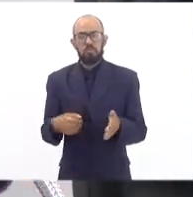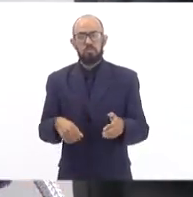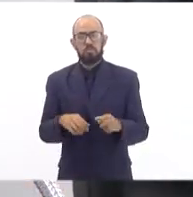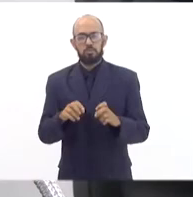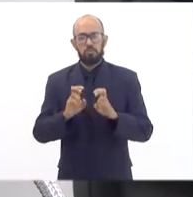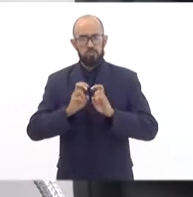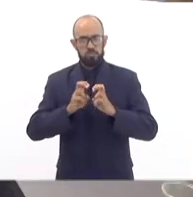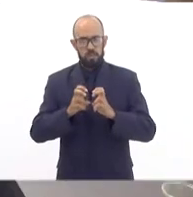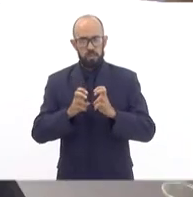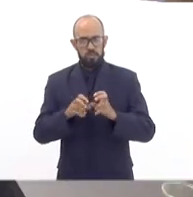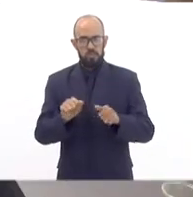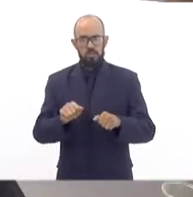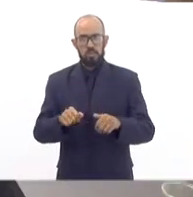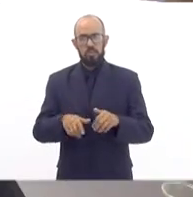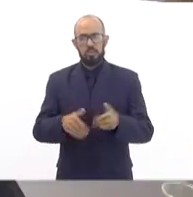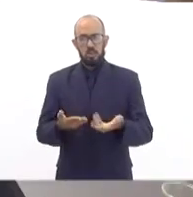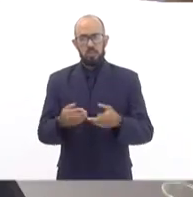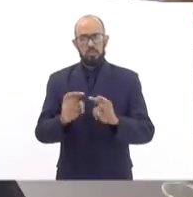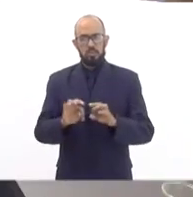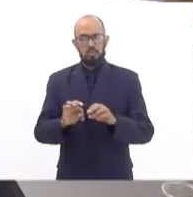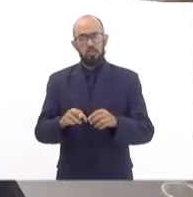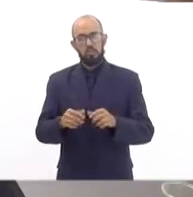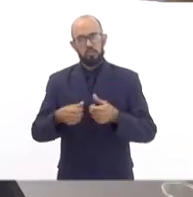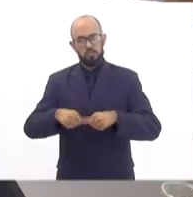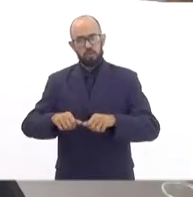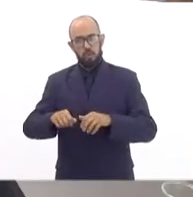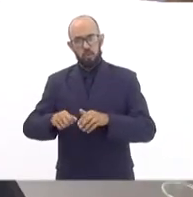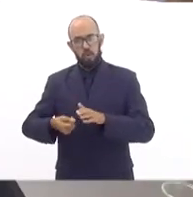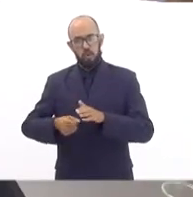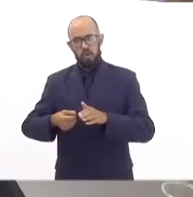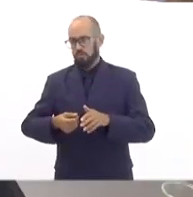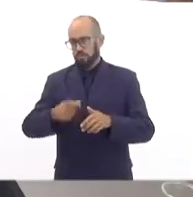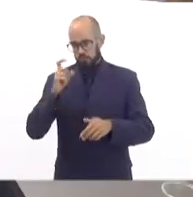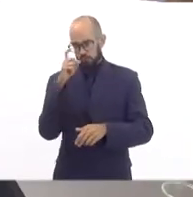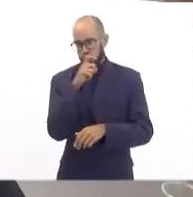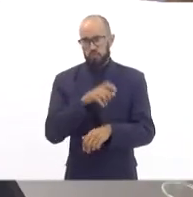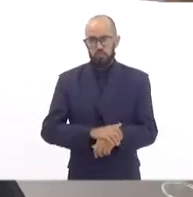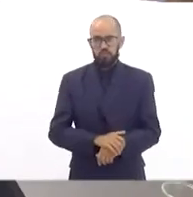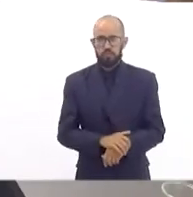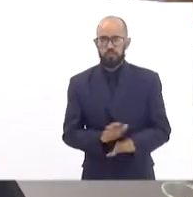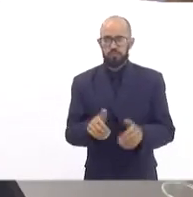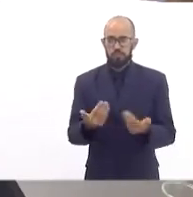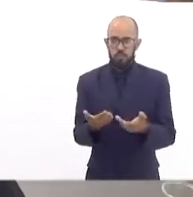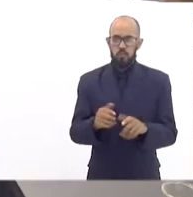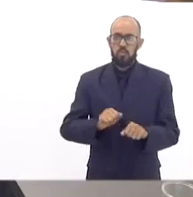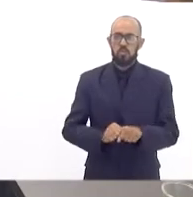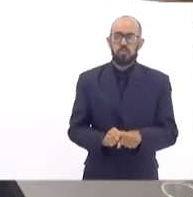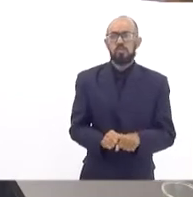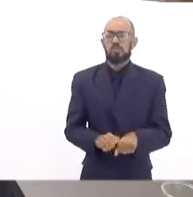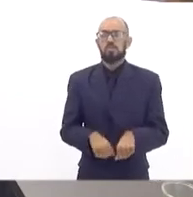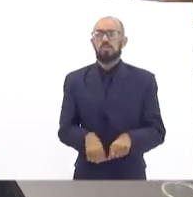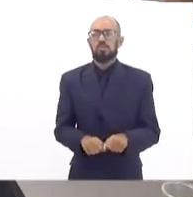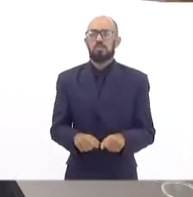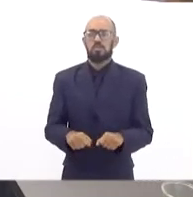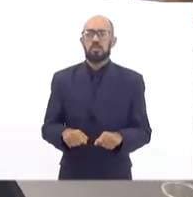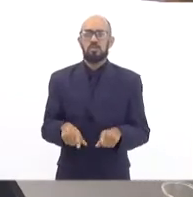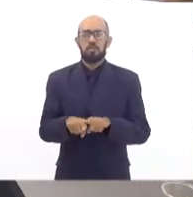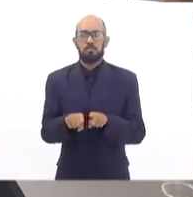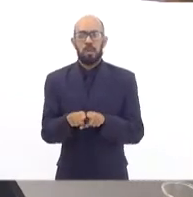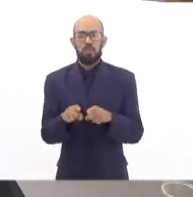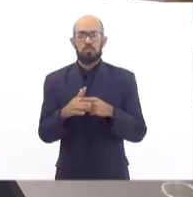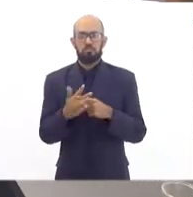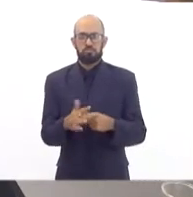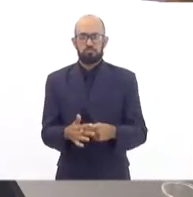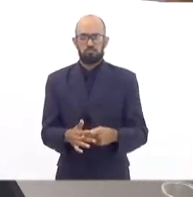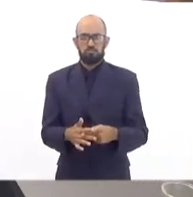essas coisas passaram longe. Então, a preocupação foi no sistema operacional e a modernização para